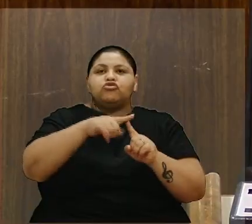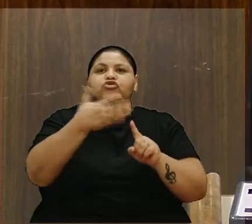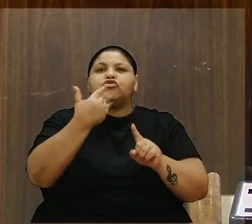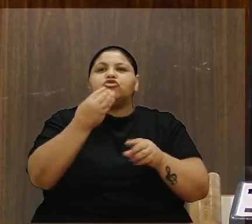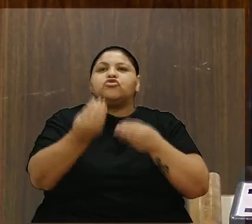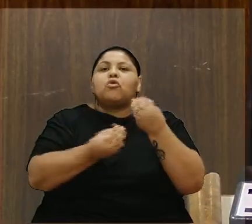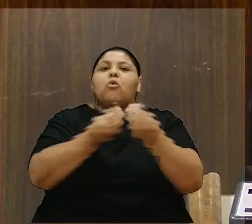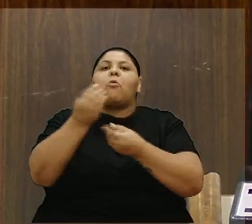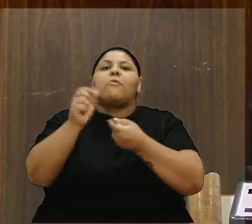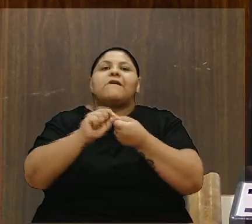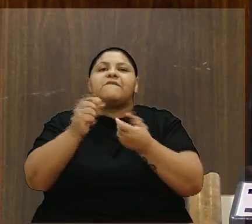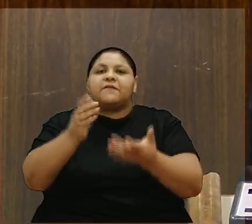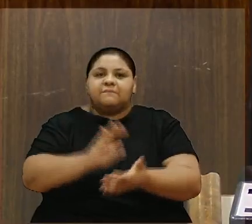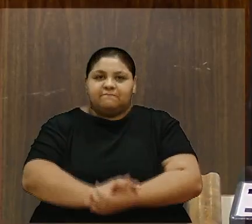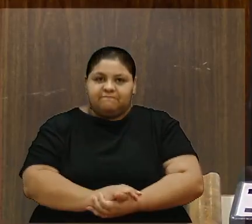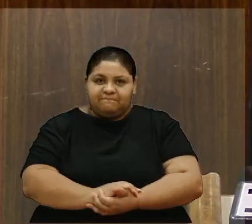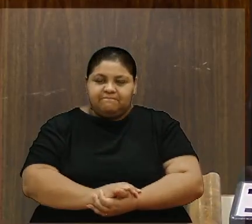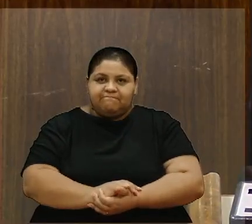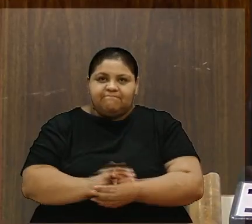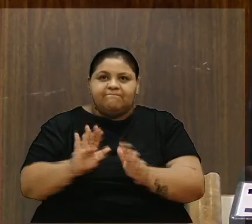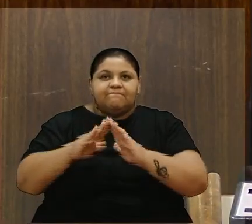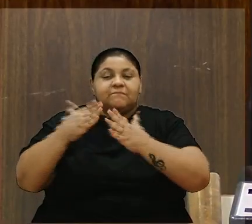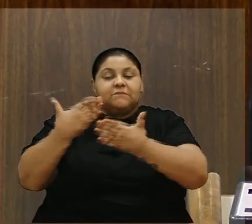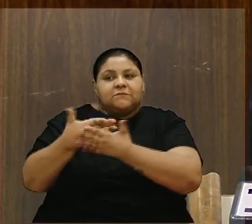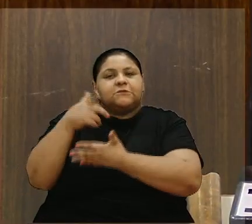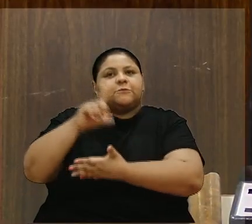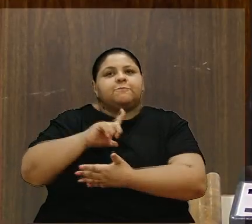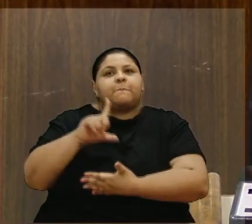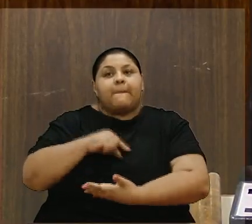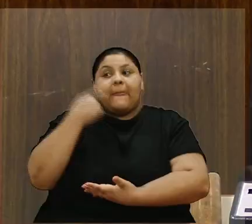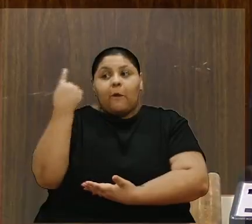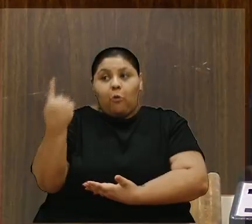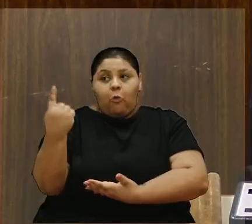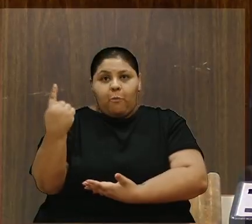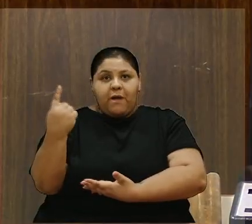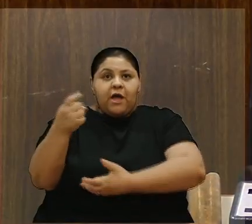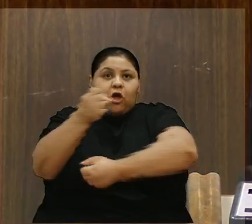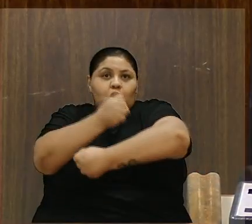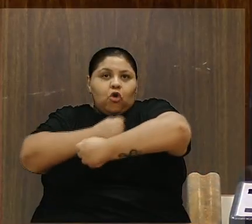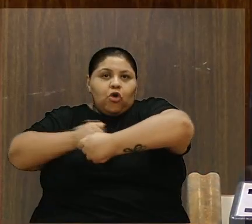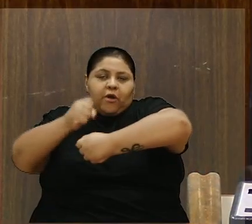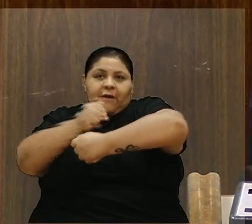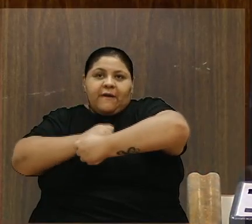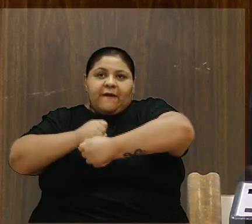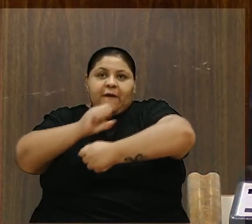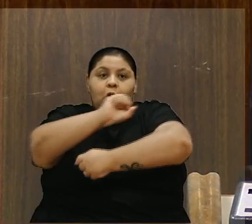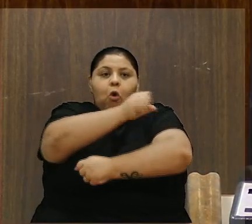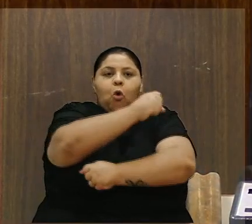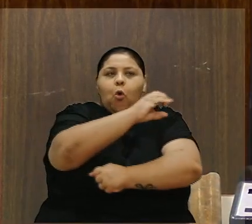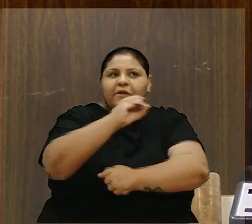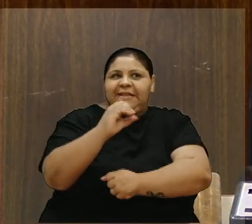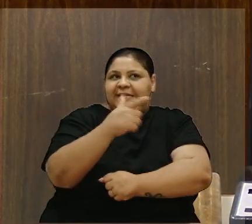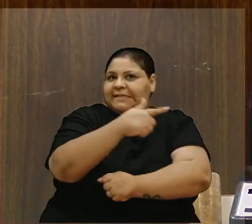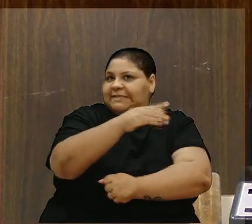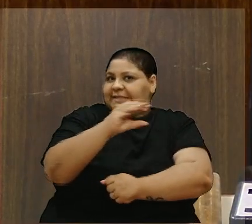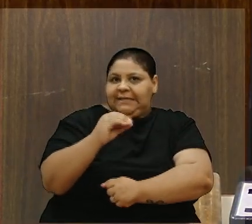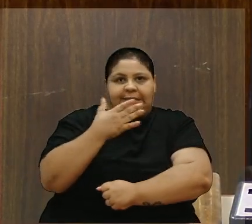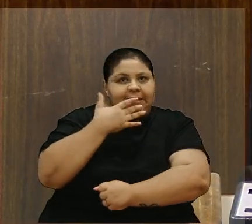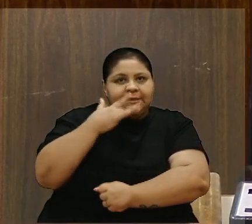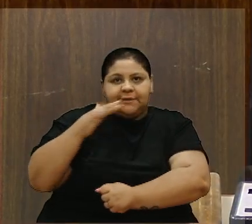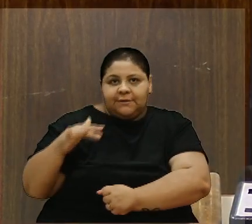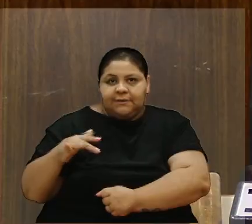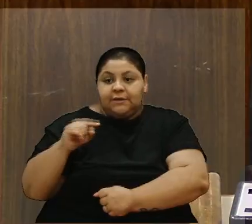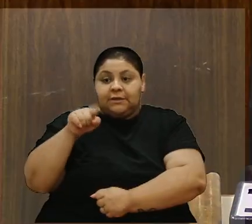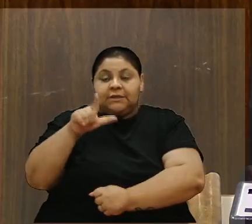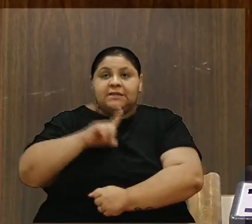como é que é feito? Escolas que têm uma cozinheira para 80, 70, 60 crianças, e